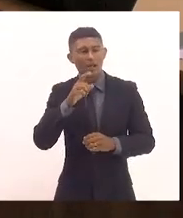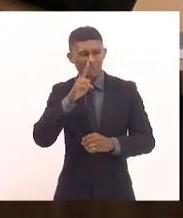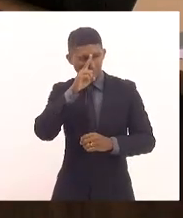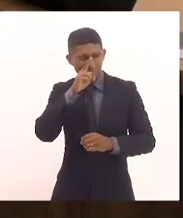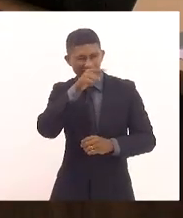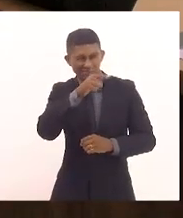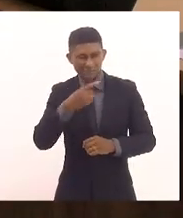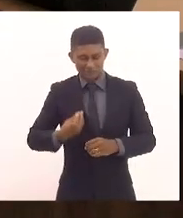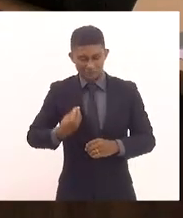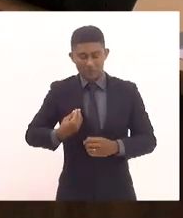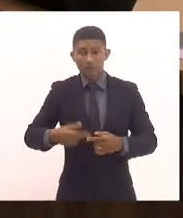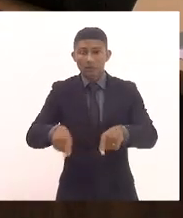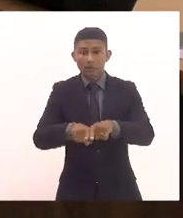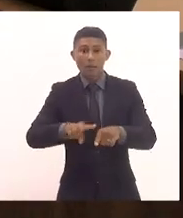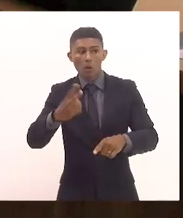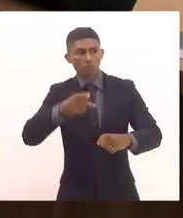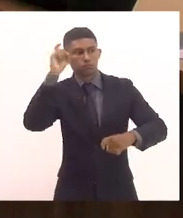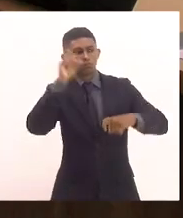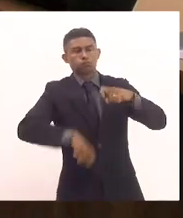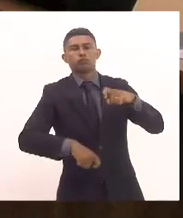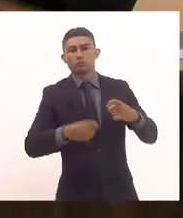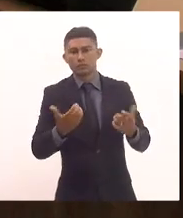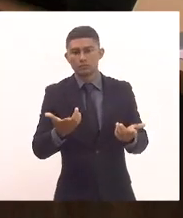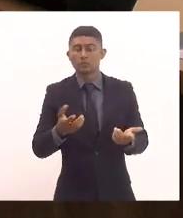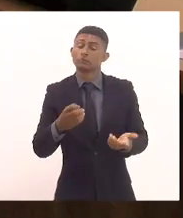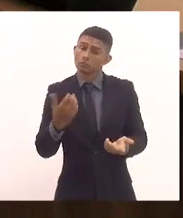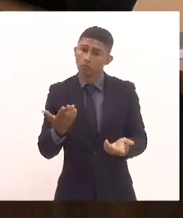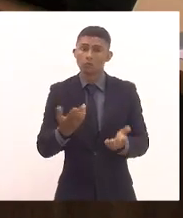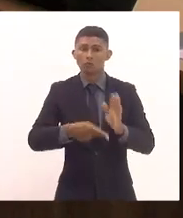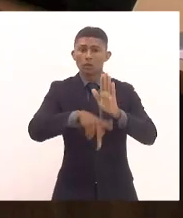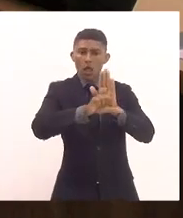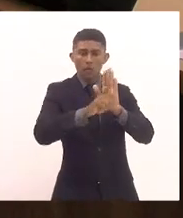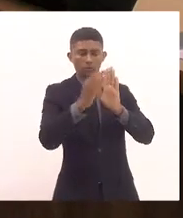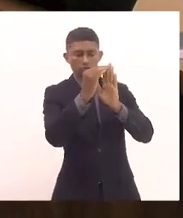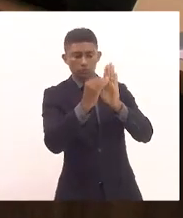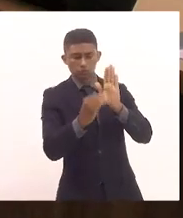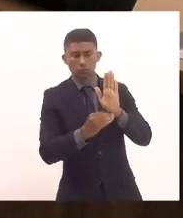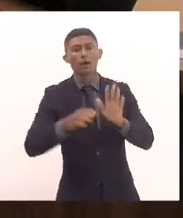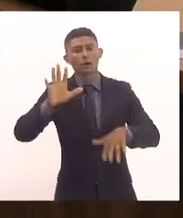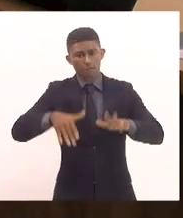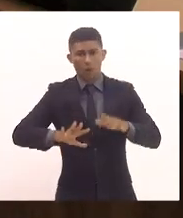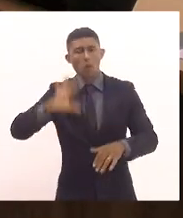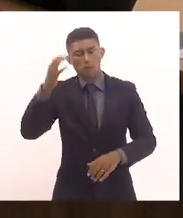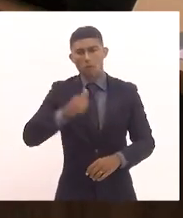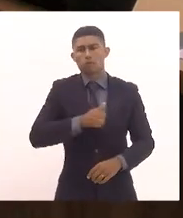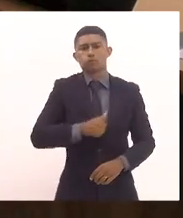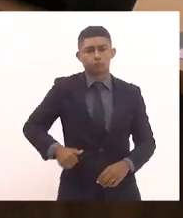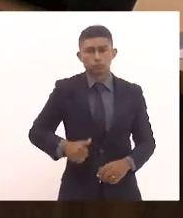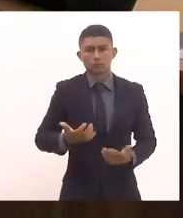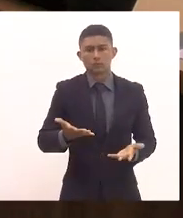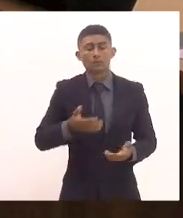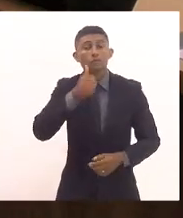estupro. Então, abortos previstos em lei. E, às vezes, essa mulher abortou